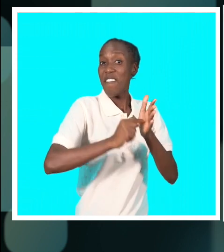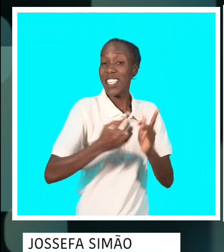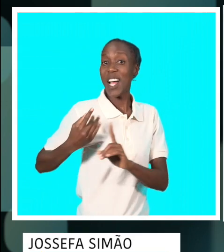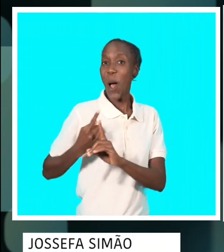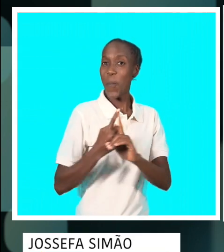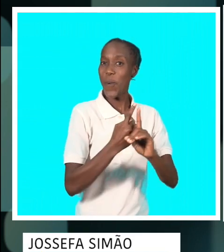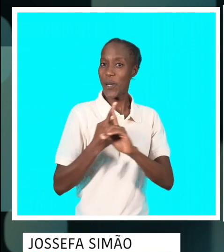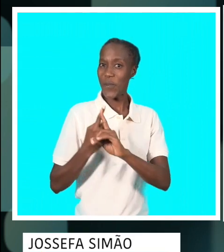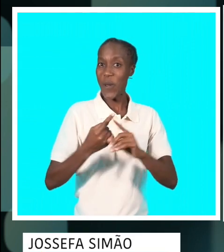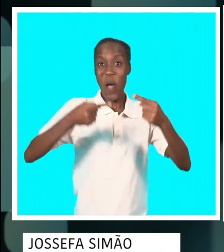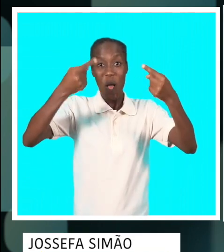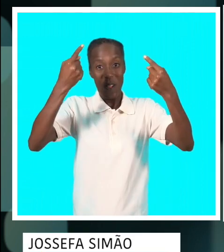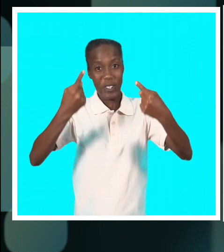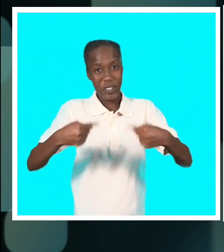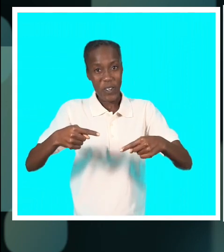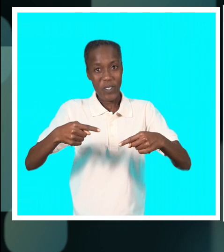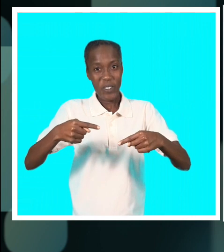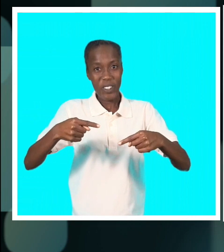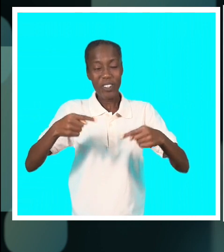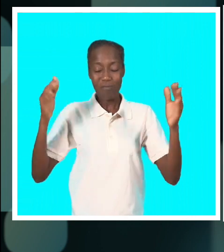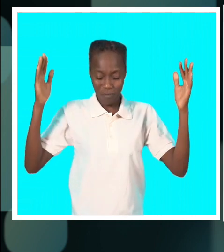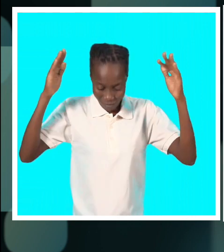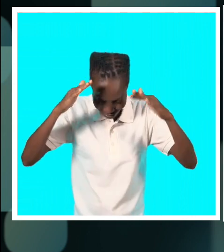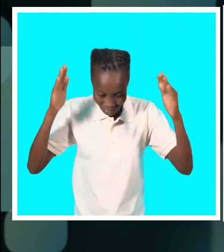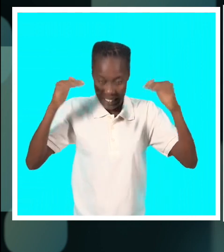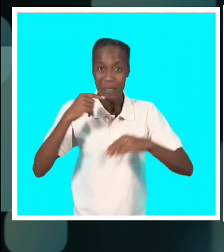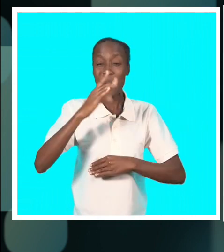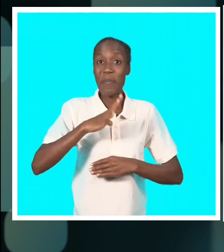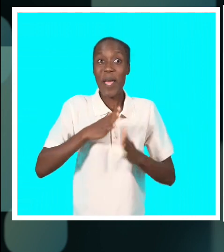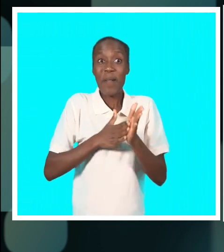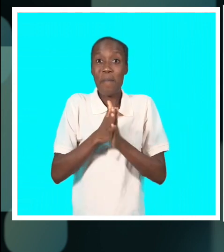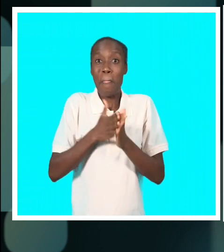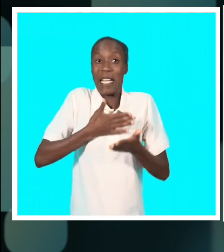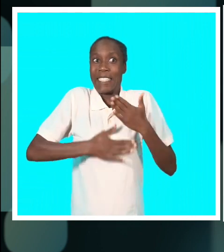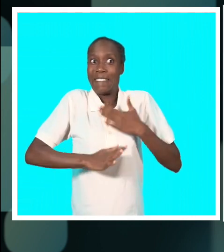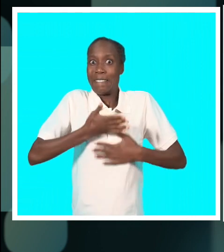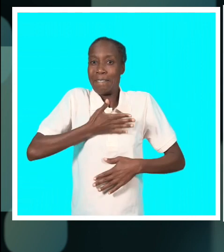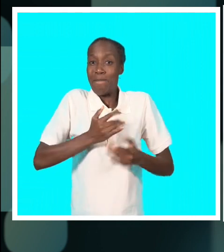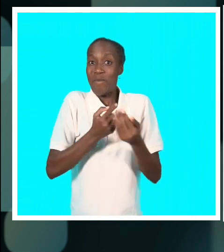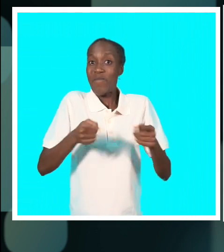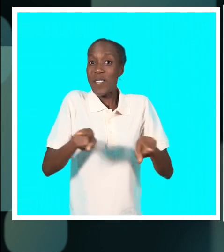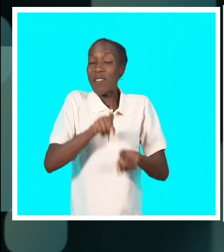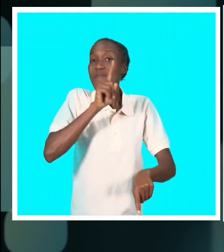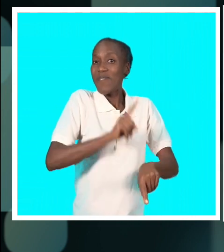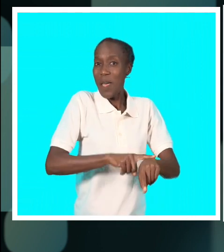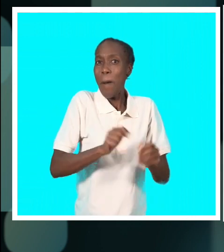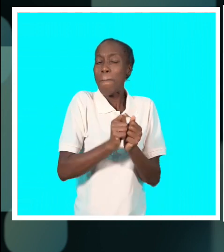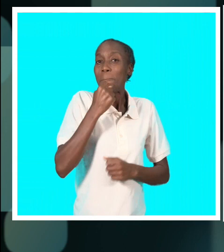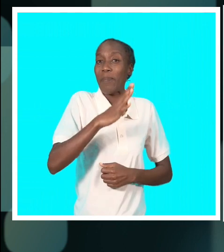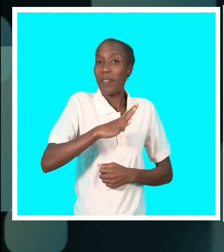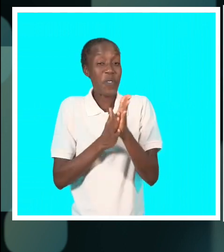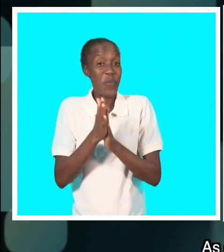Sendo a primeira vez a participar nos Jogos de Islâmica, porque estou com muito ansiedade ao mesmo tempo.